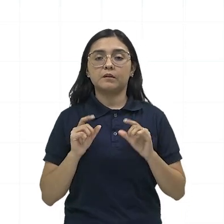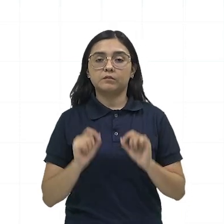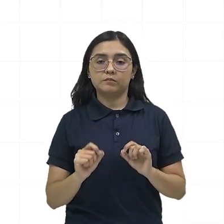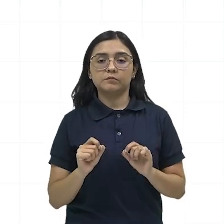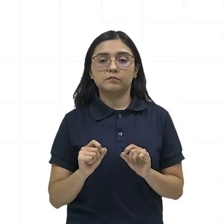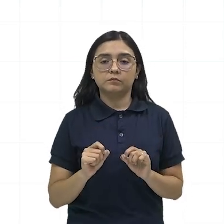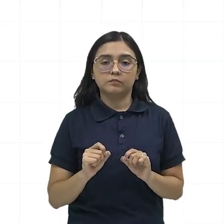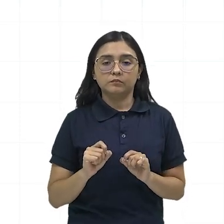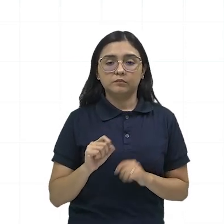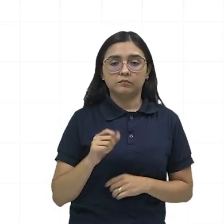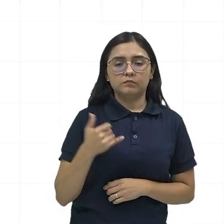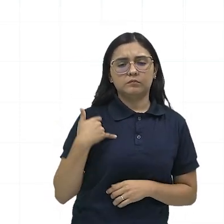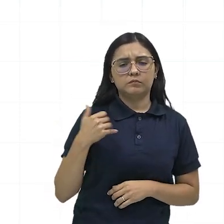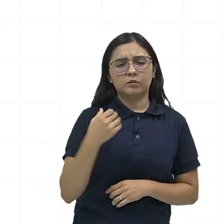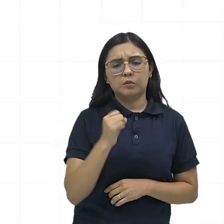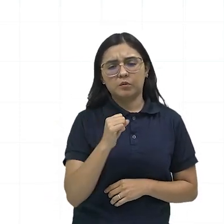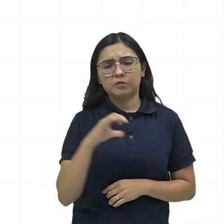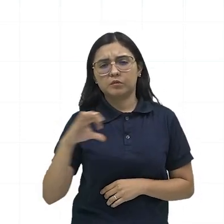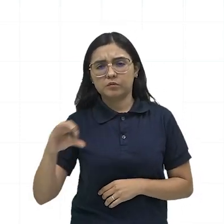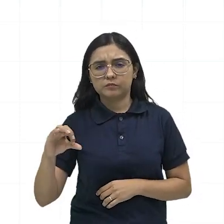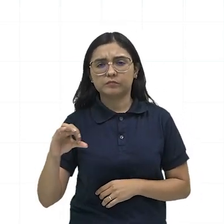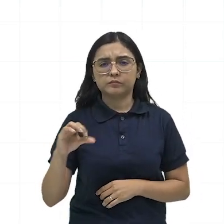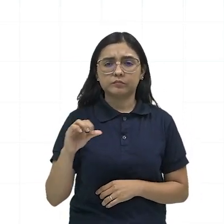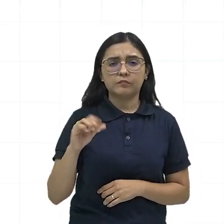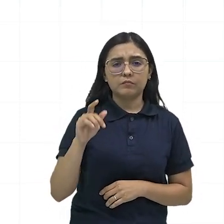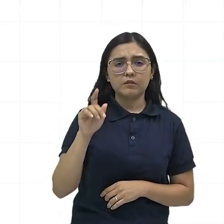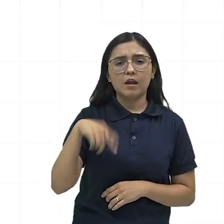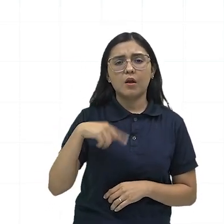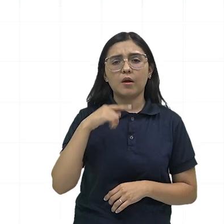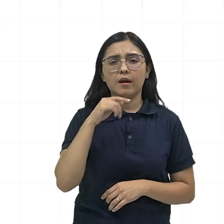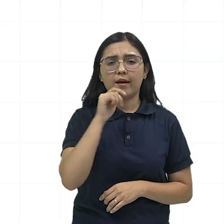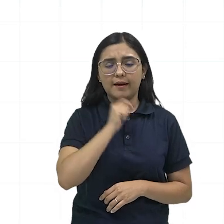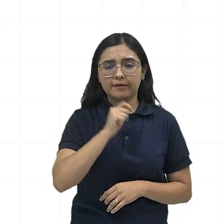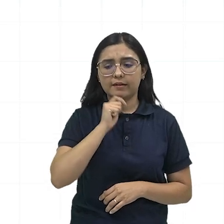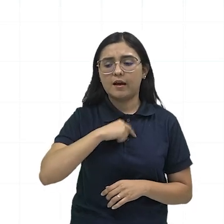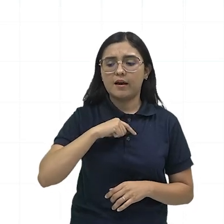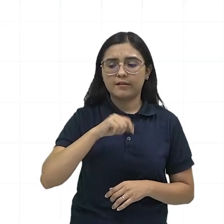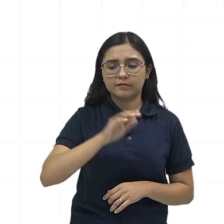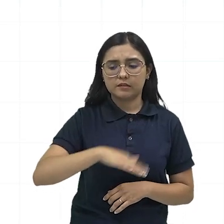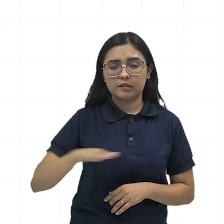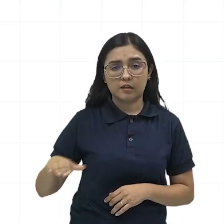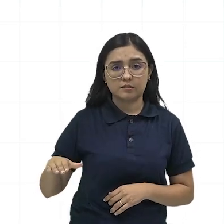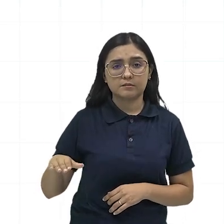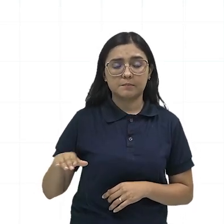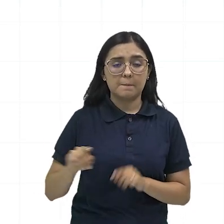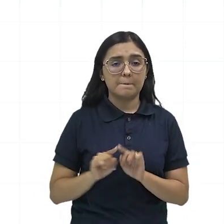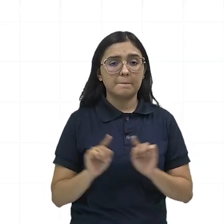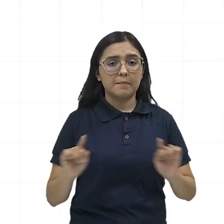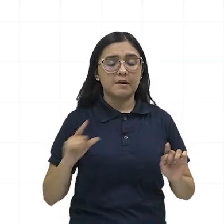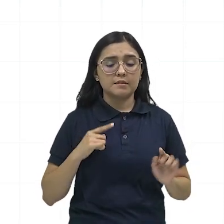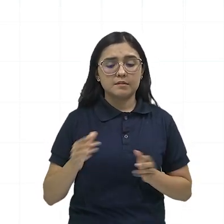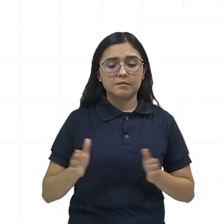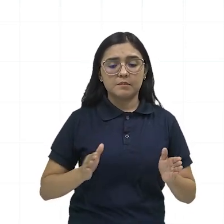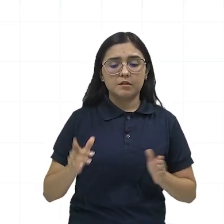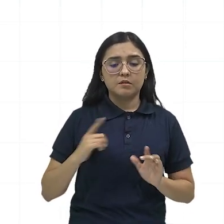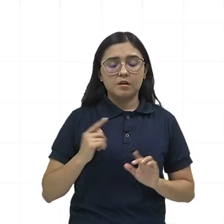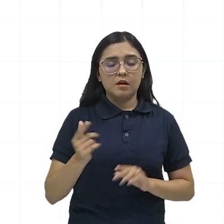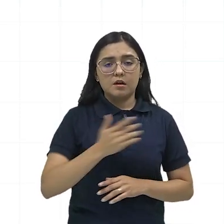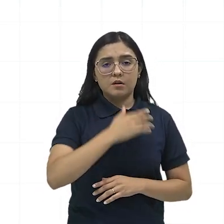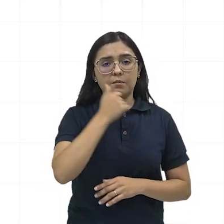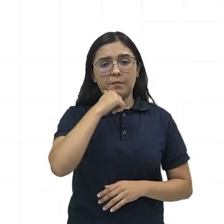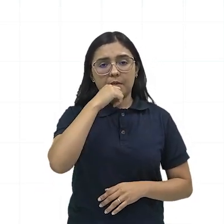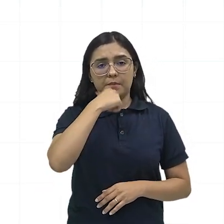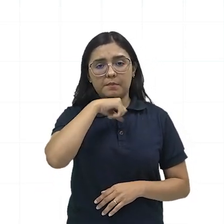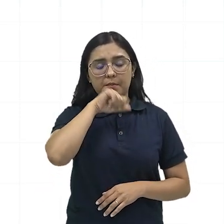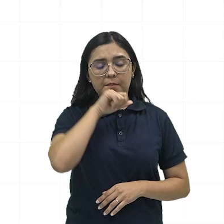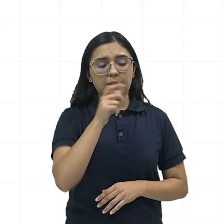aí que 8 anos, 9 anos ainda é uma criança. Mas é nessa fase que muitas vezes os pais já conseguem observar